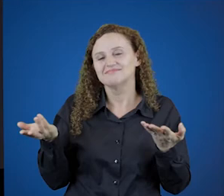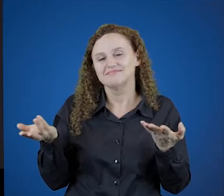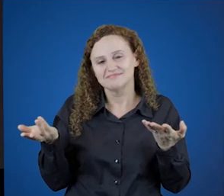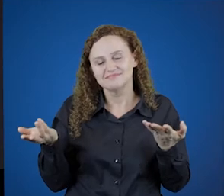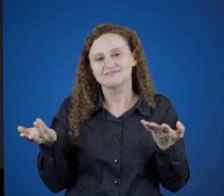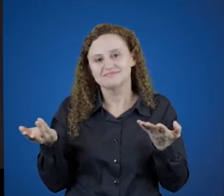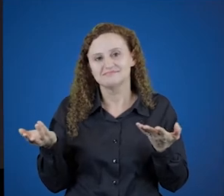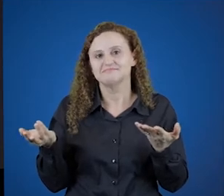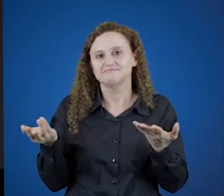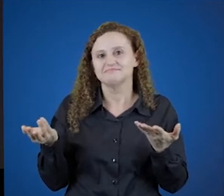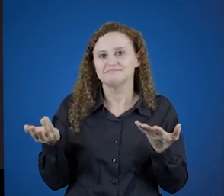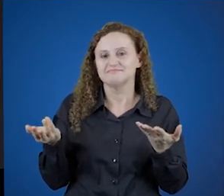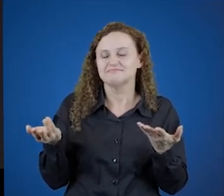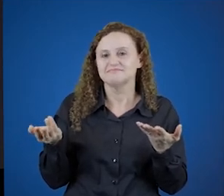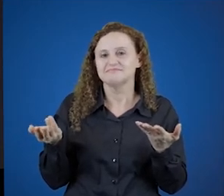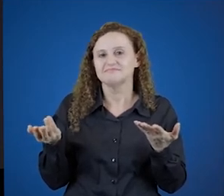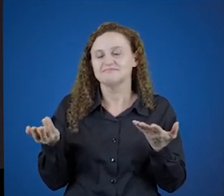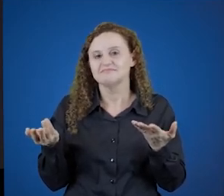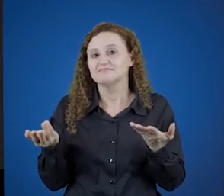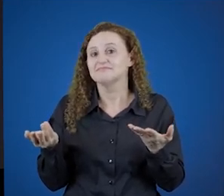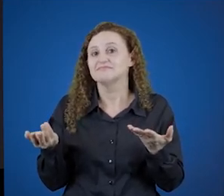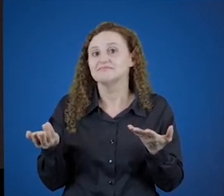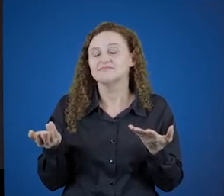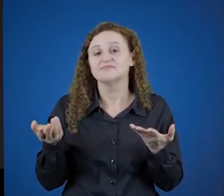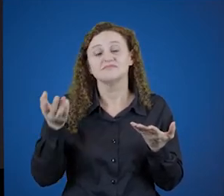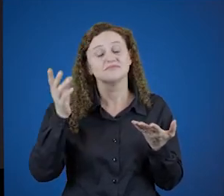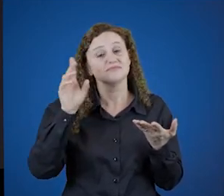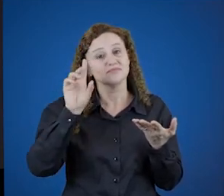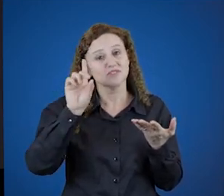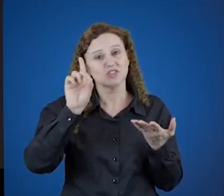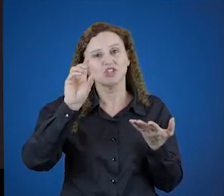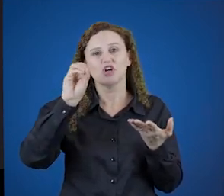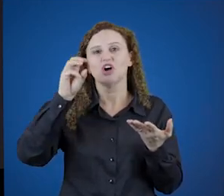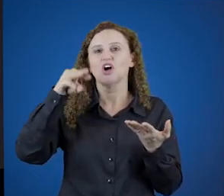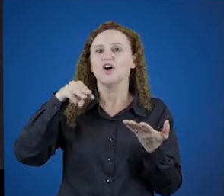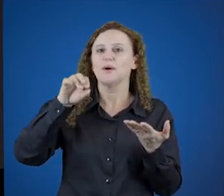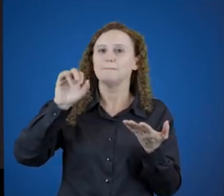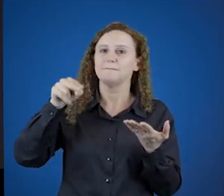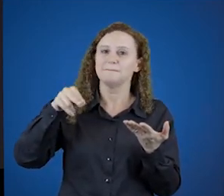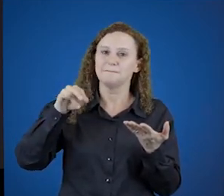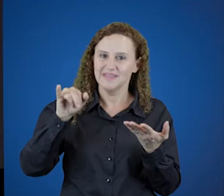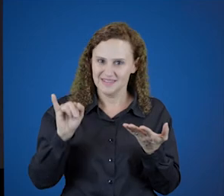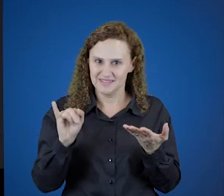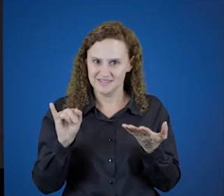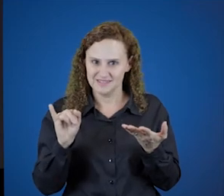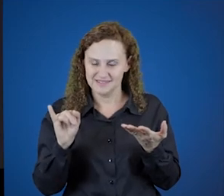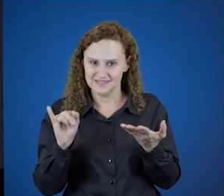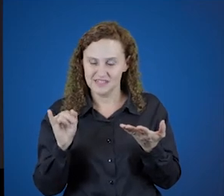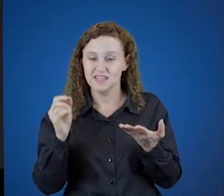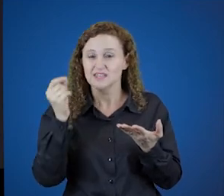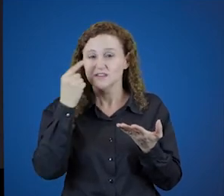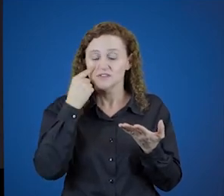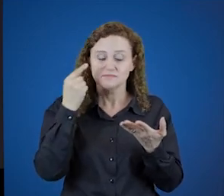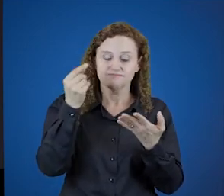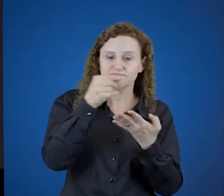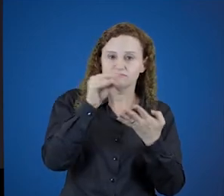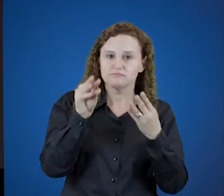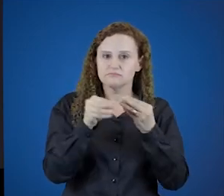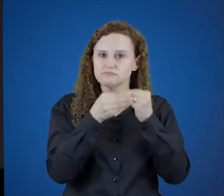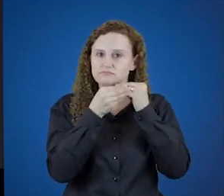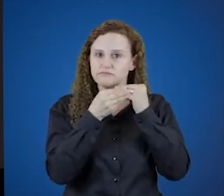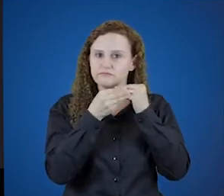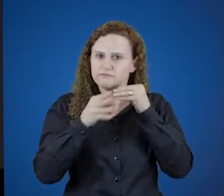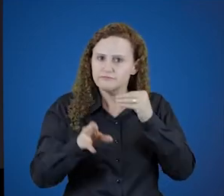dorme nos dominem do menino do menino do menino do menino do menino dominorum domine